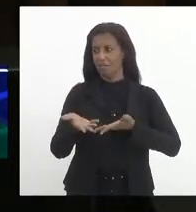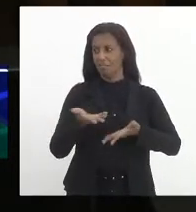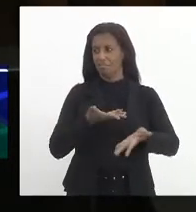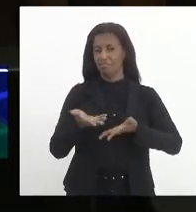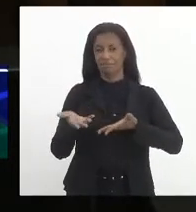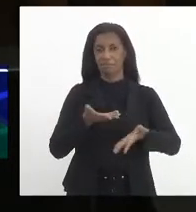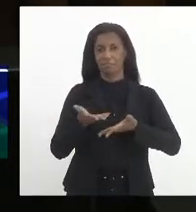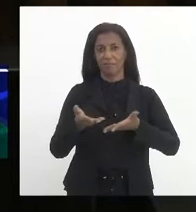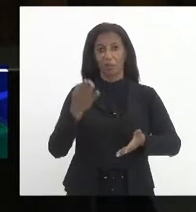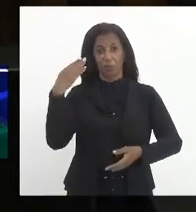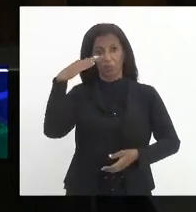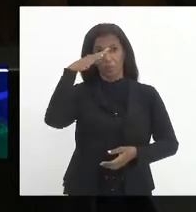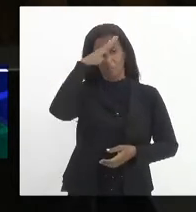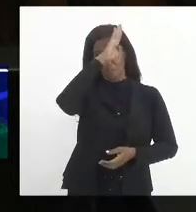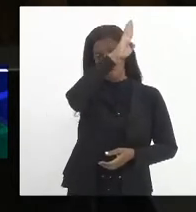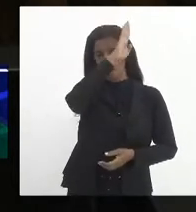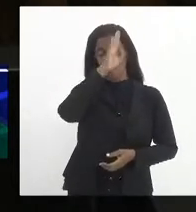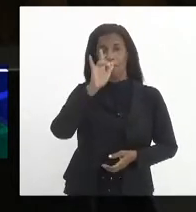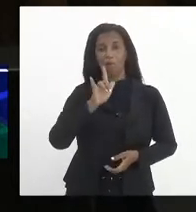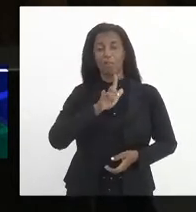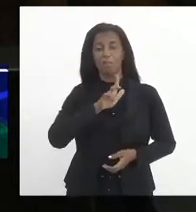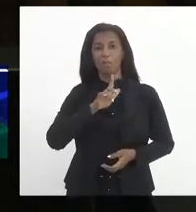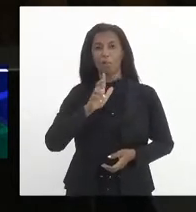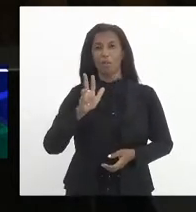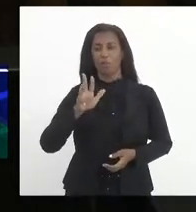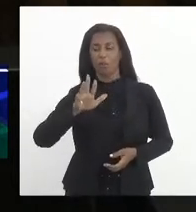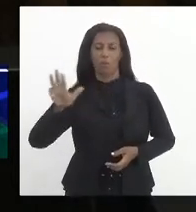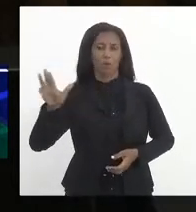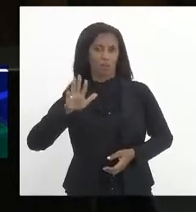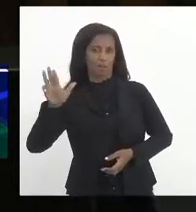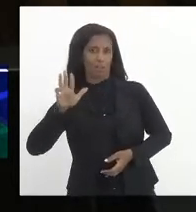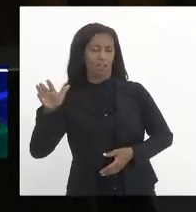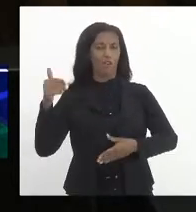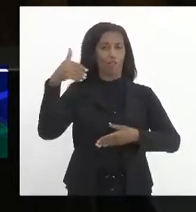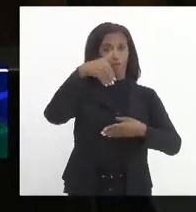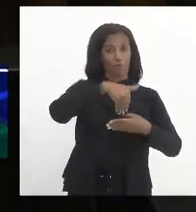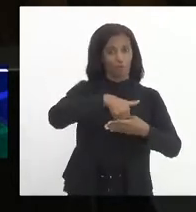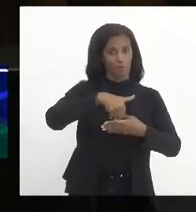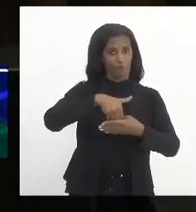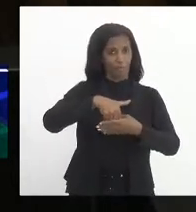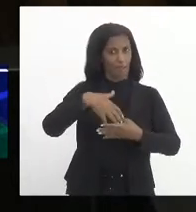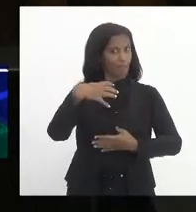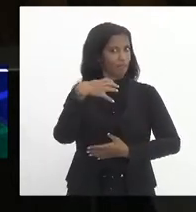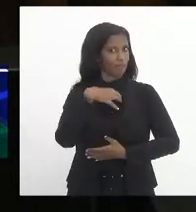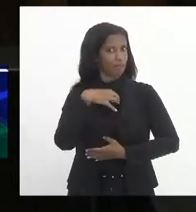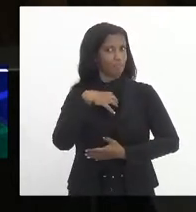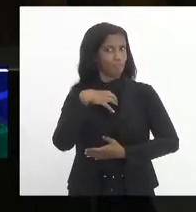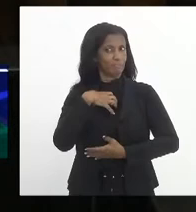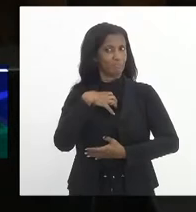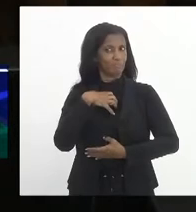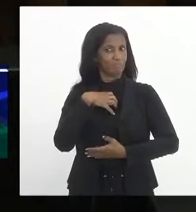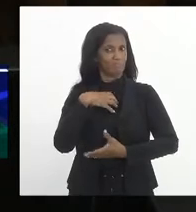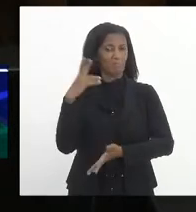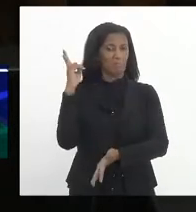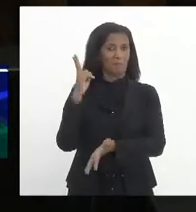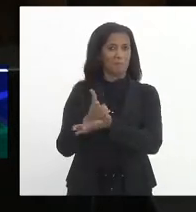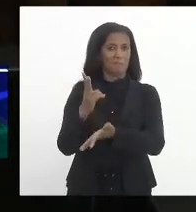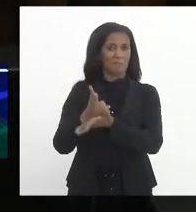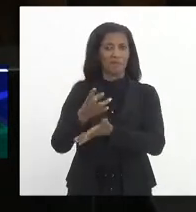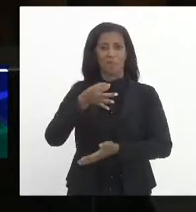bonsonar está selo listas vou votaram no sentido da recondução do